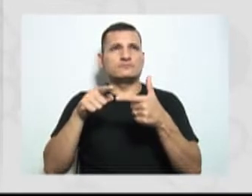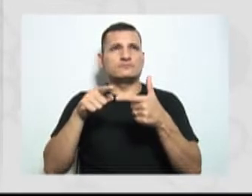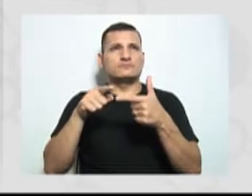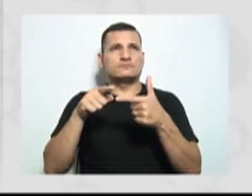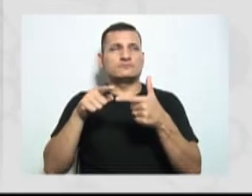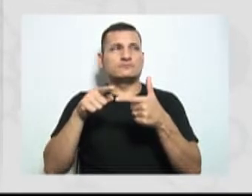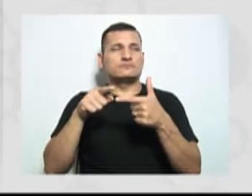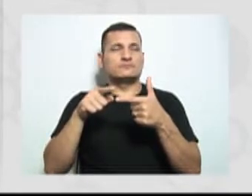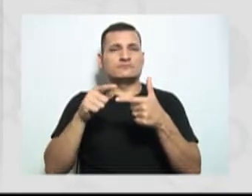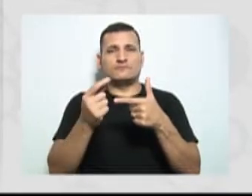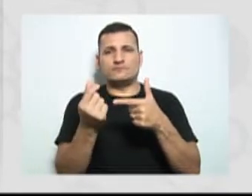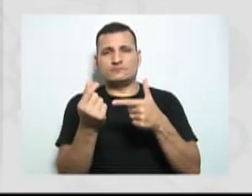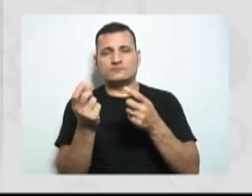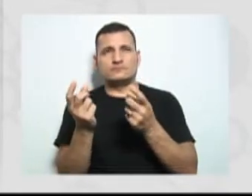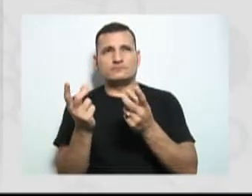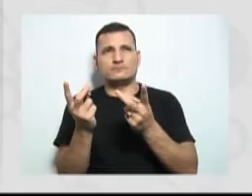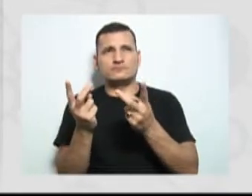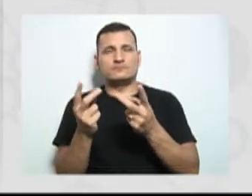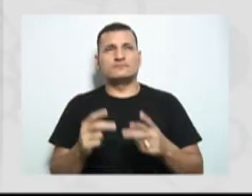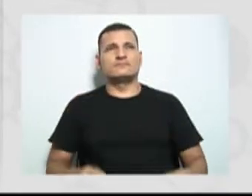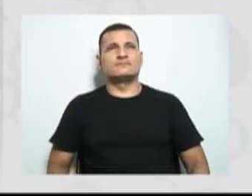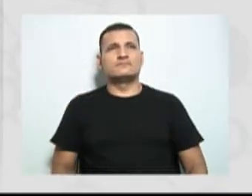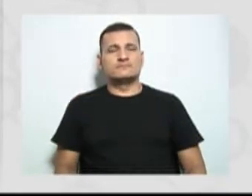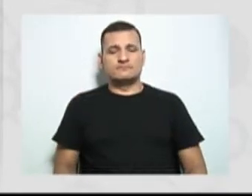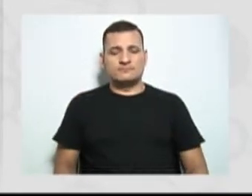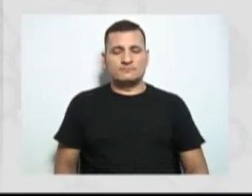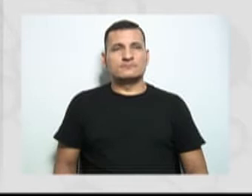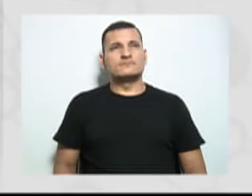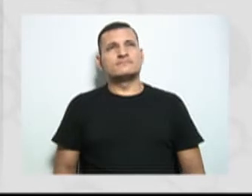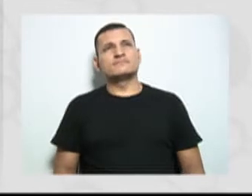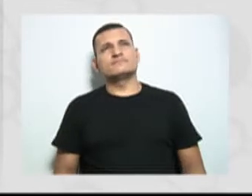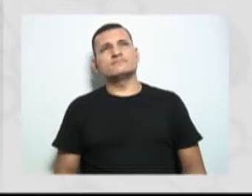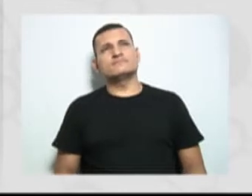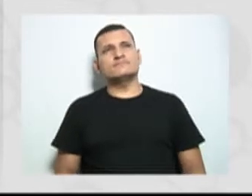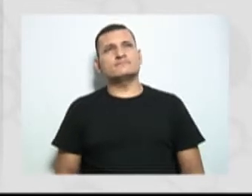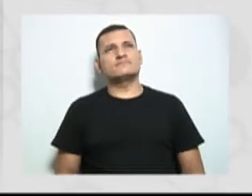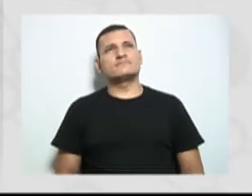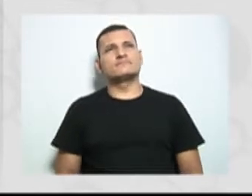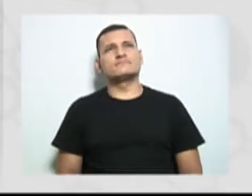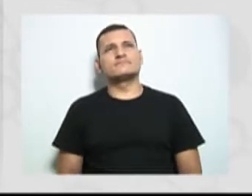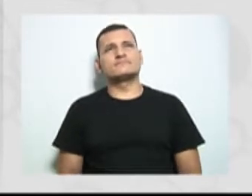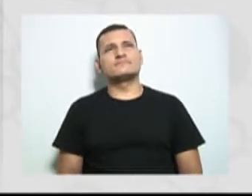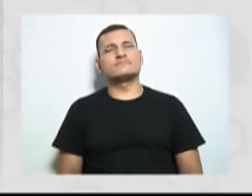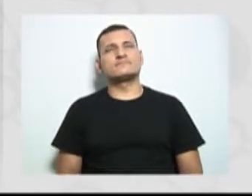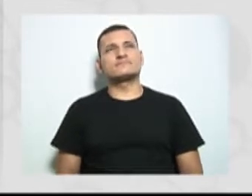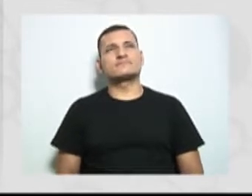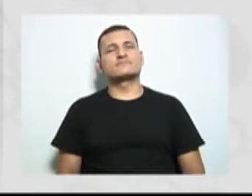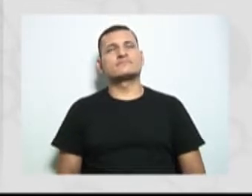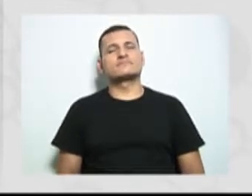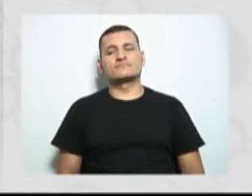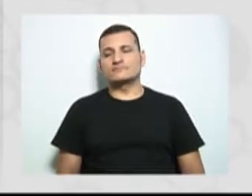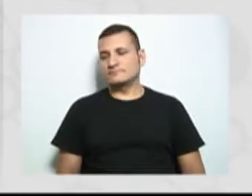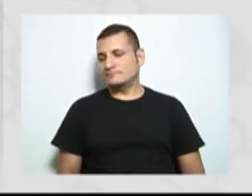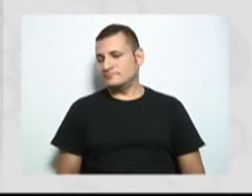pelo preço de venda. Vamos lá, nós pegamos o custo variável. Os custos